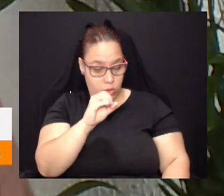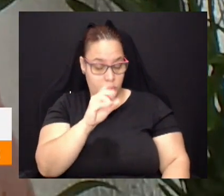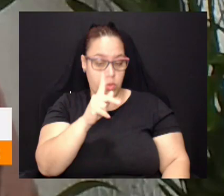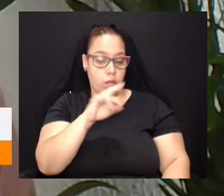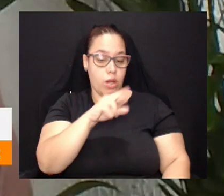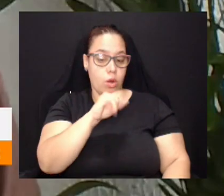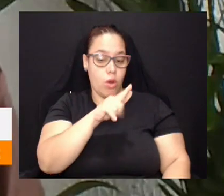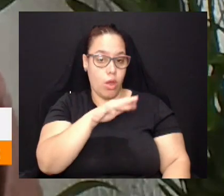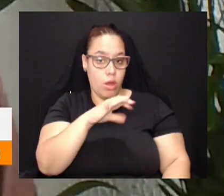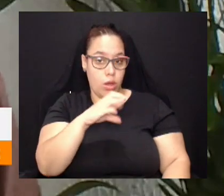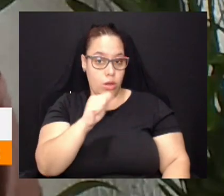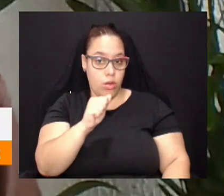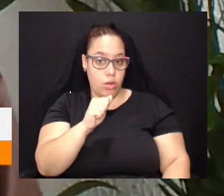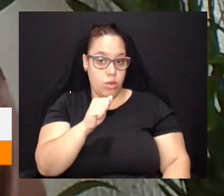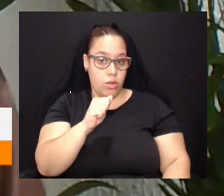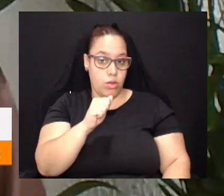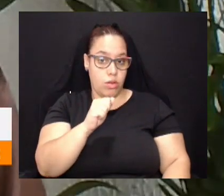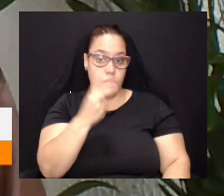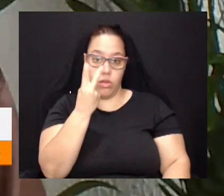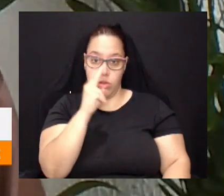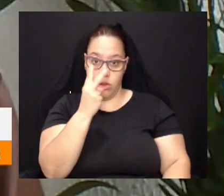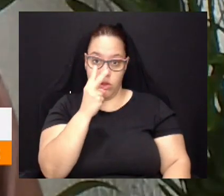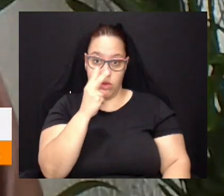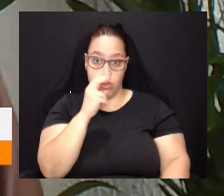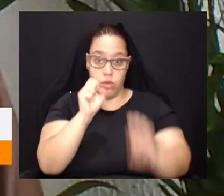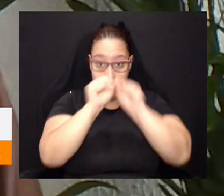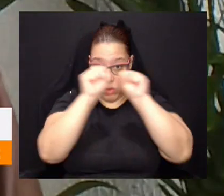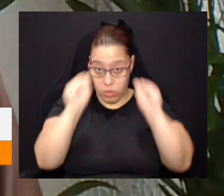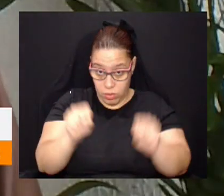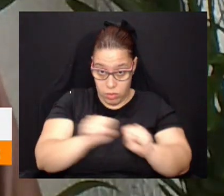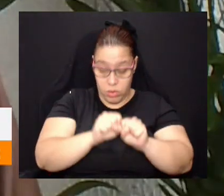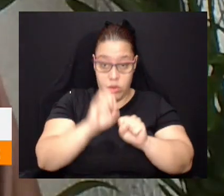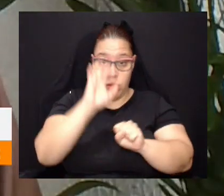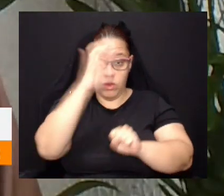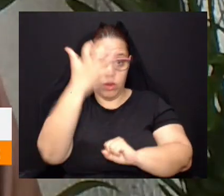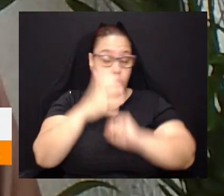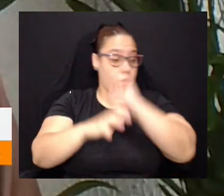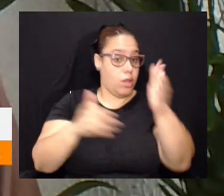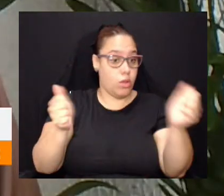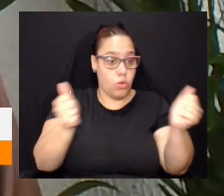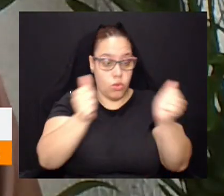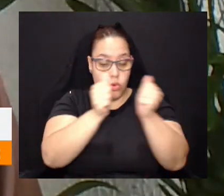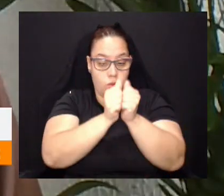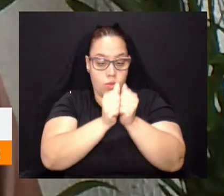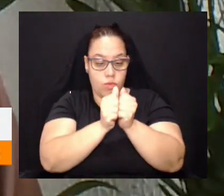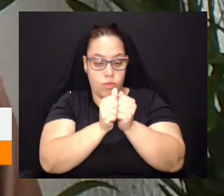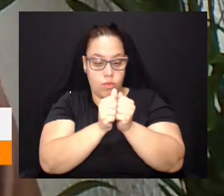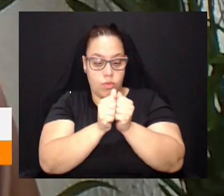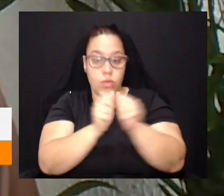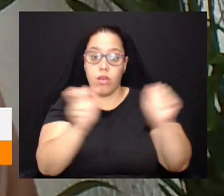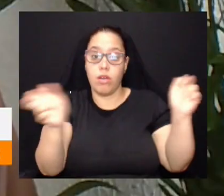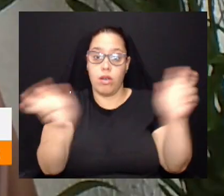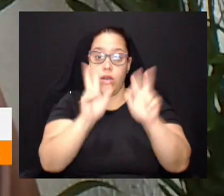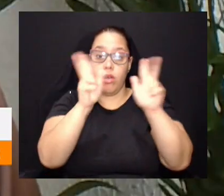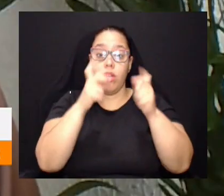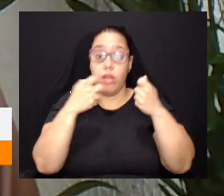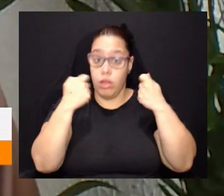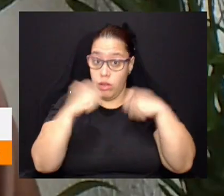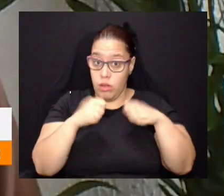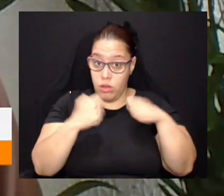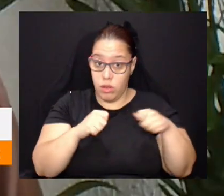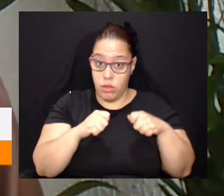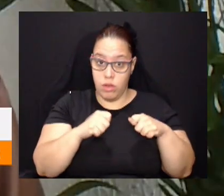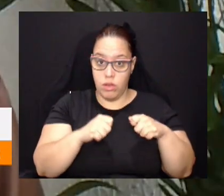Quando esses dois sistemas vão ocorrendo, é sinal de que eu preciso